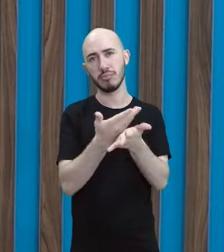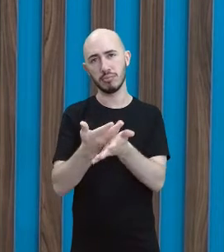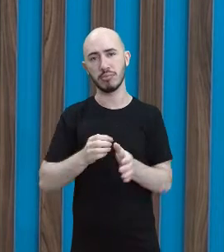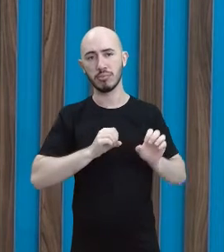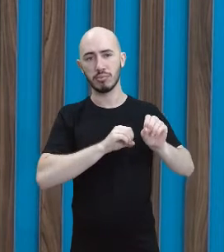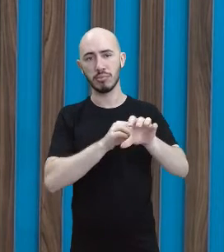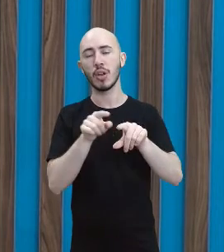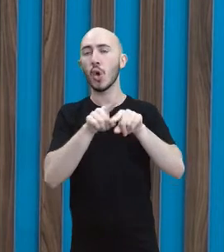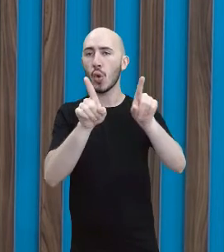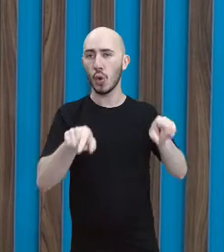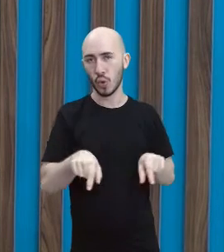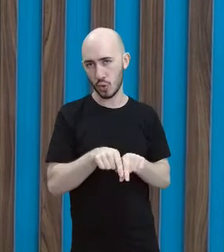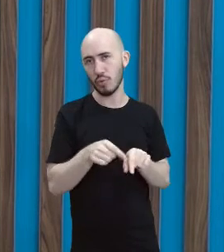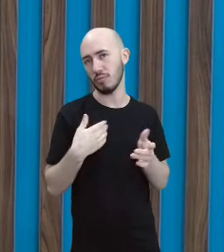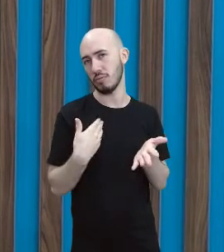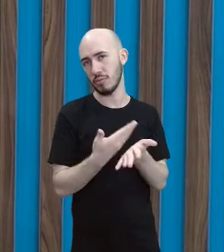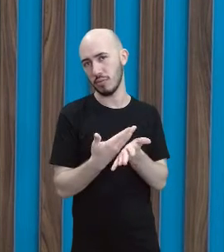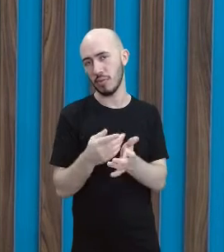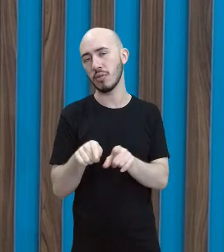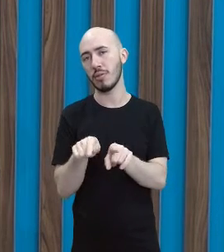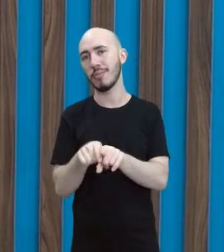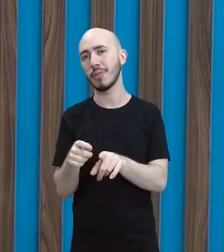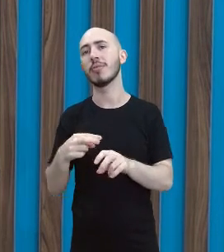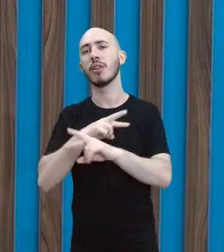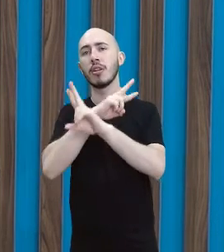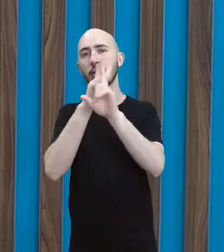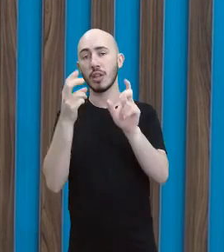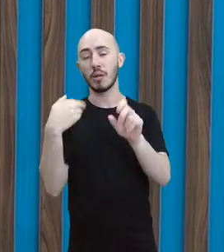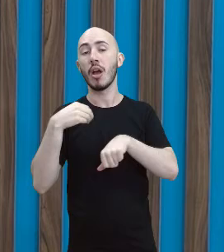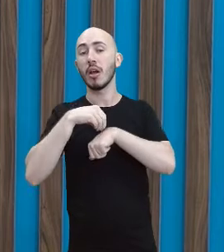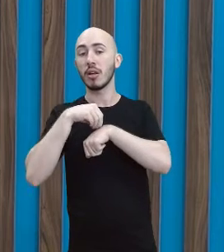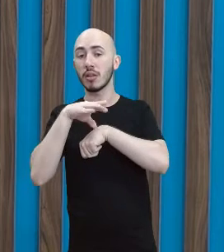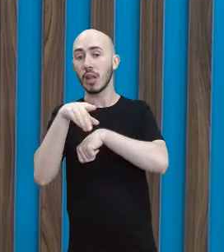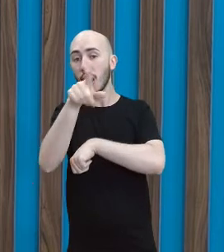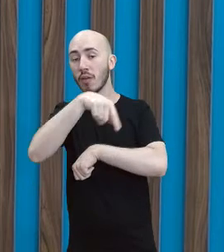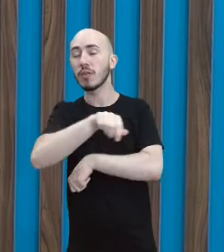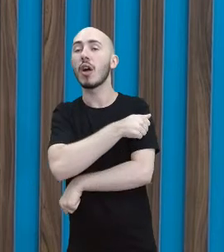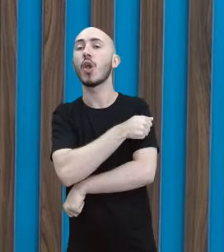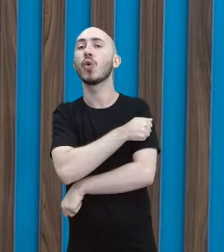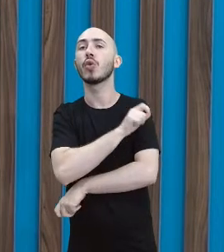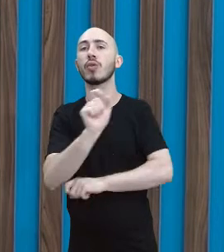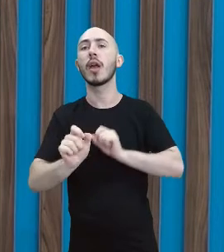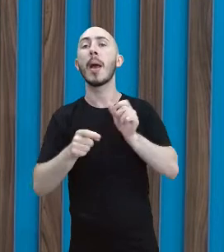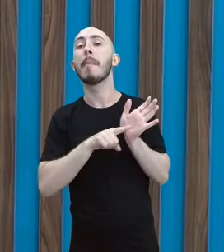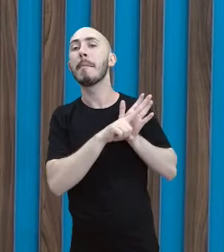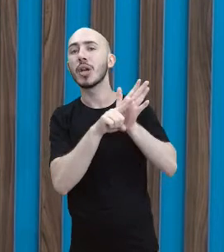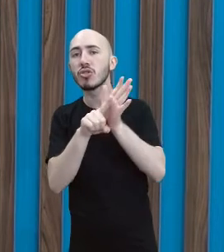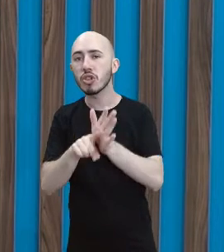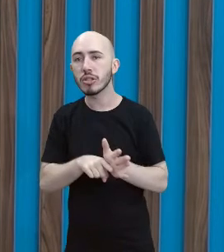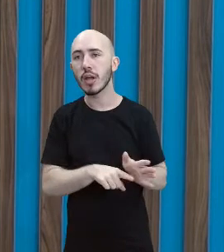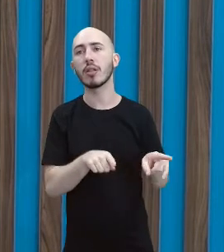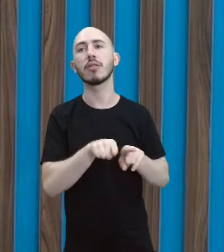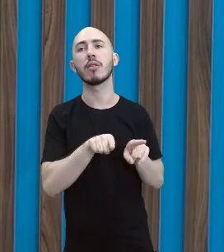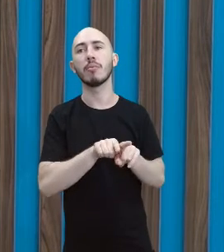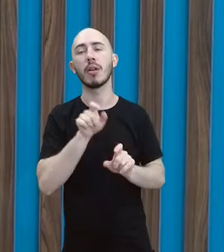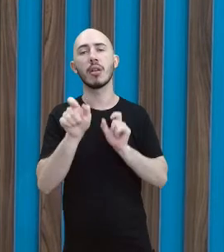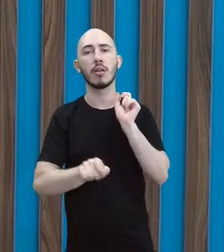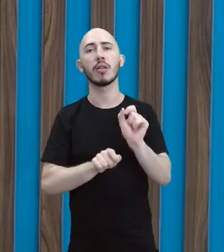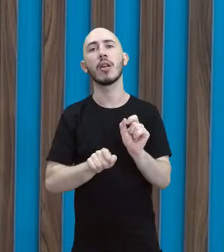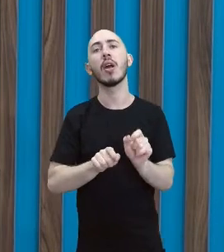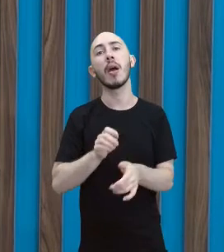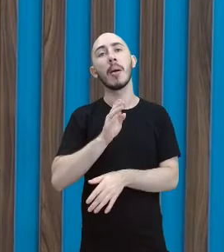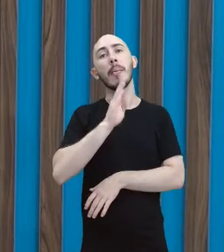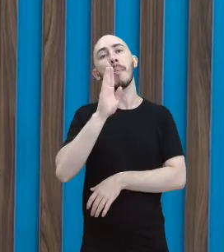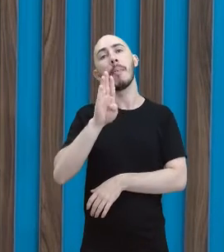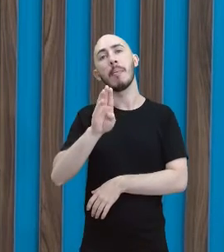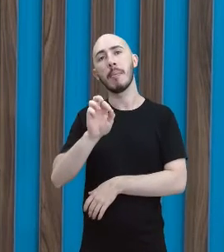com as minhas turmas, eu costumava recomendar também que eles dessem uma pesquisada, né, sobre os chamados